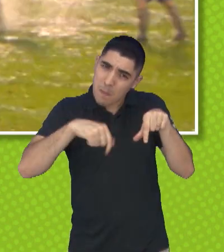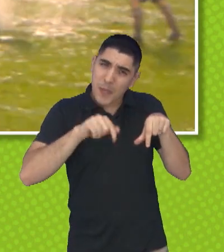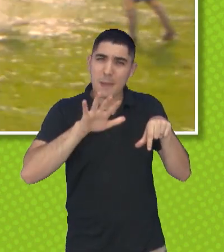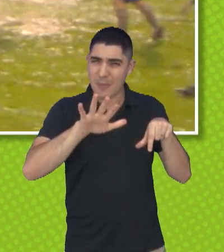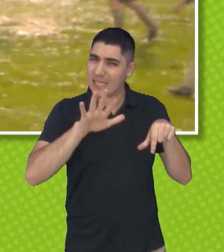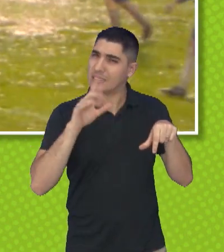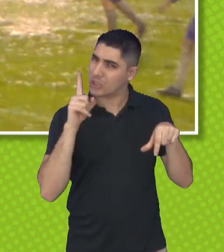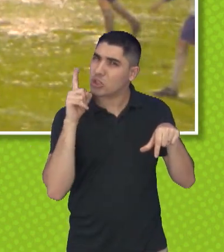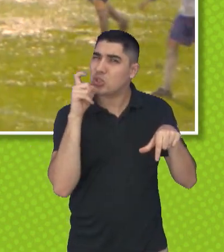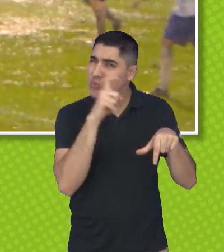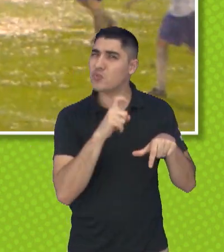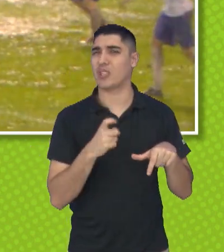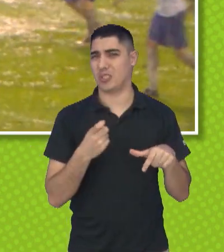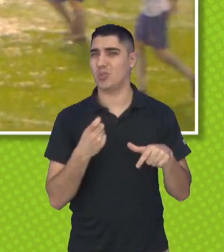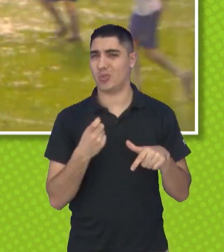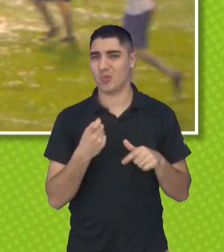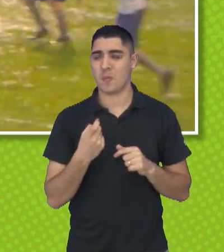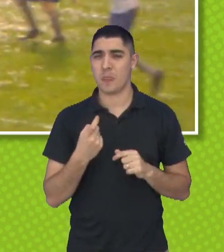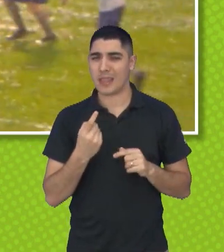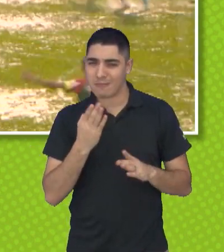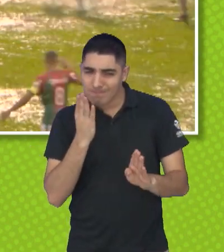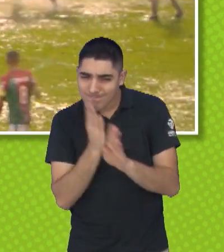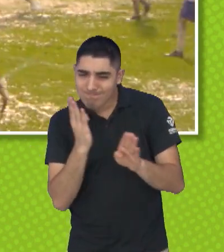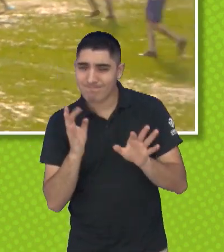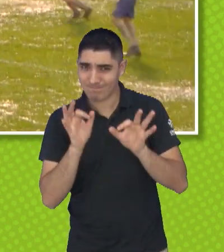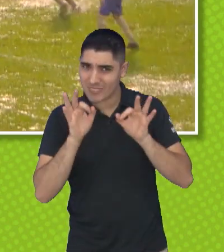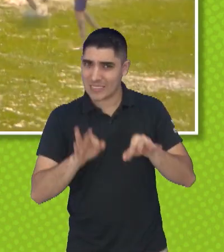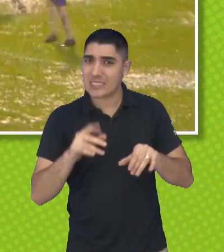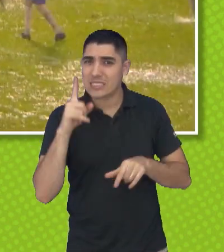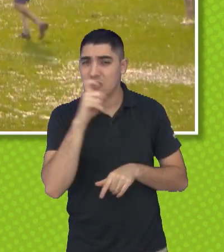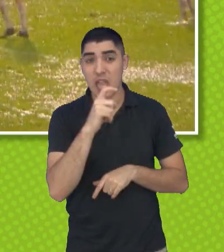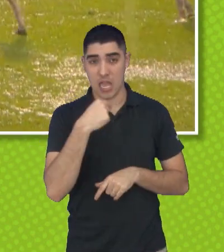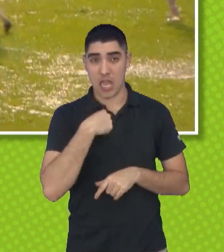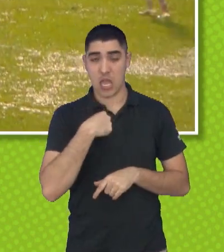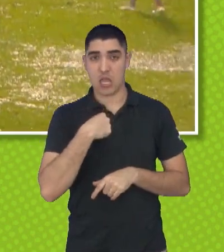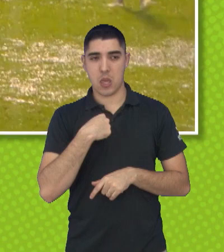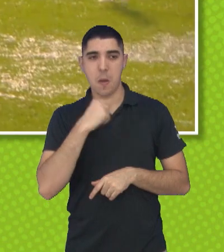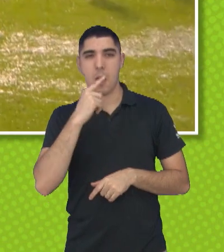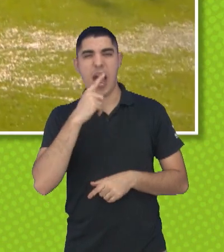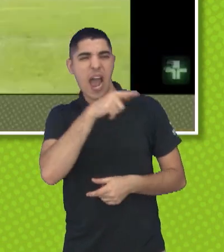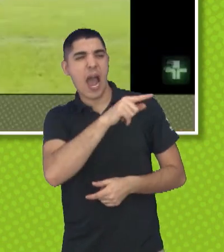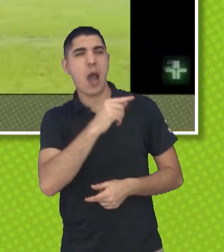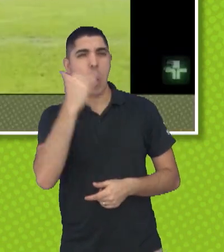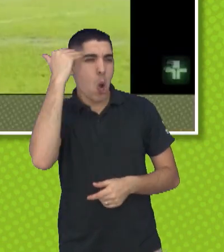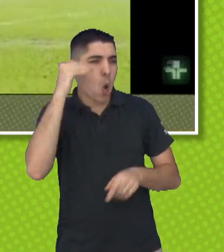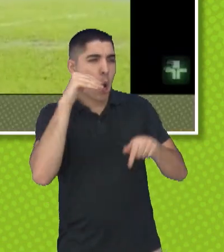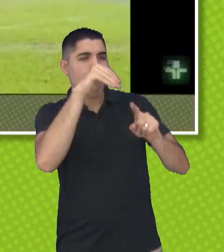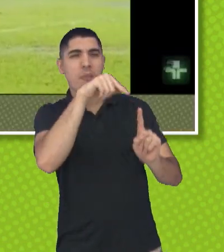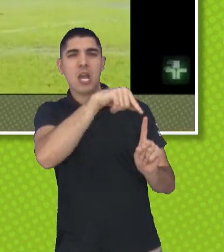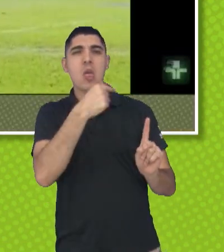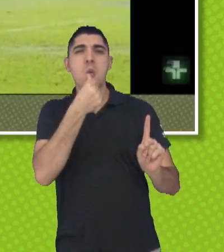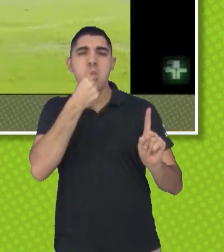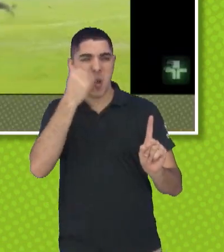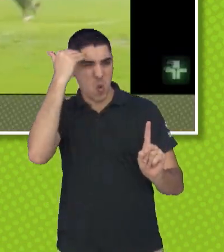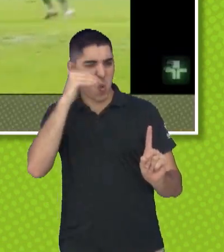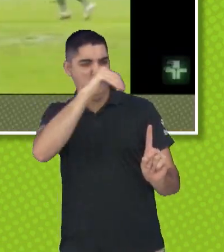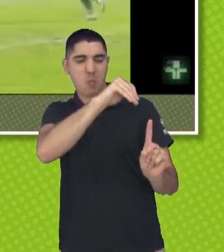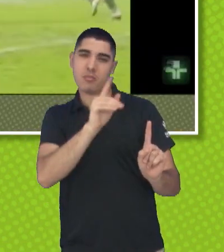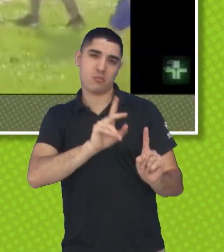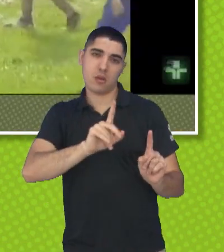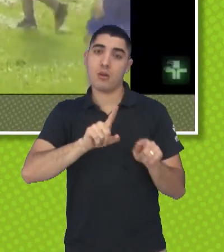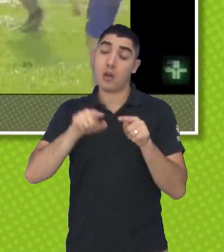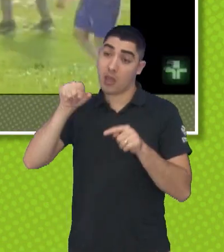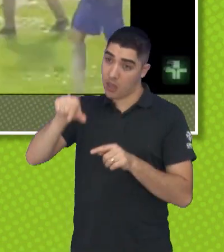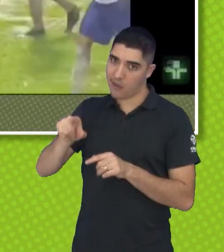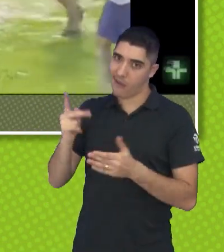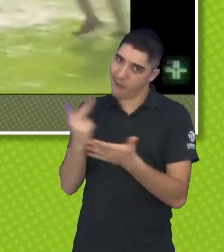complicado. É um pênalti que se ele marcou, eu não condeno que ele tenha marcado o pênalti, porque, como você disse, o Caio César foi bem imprudente. Eu